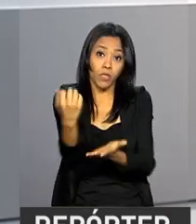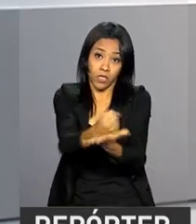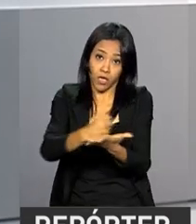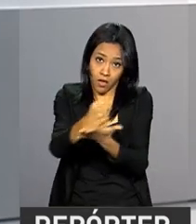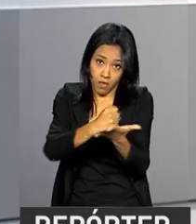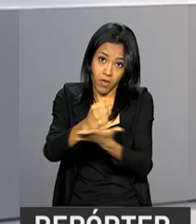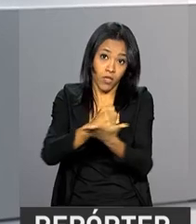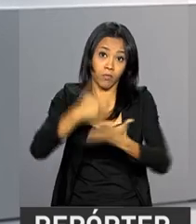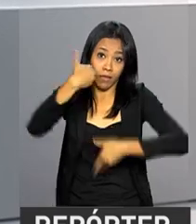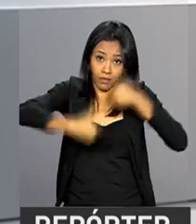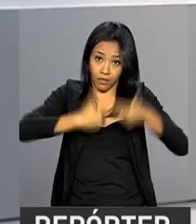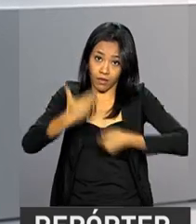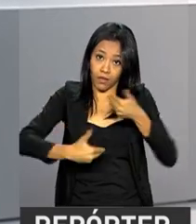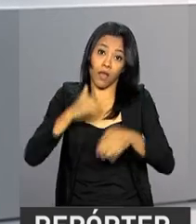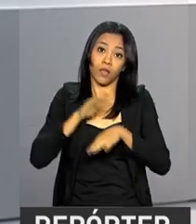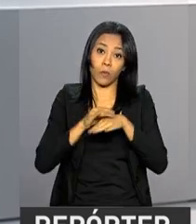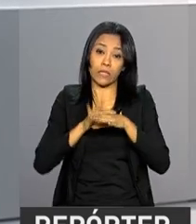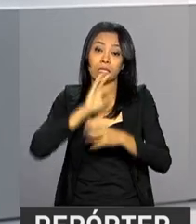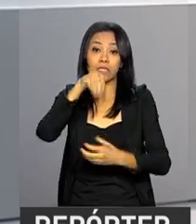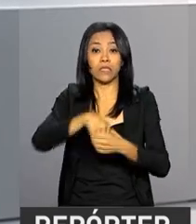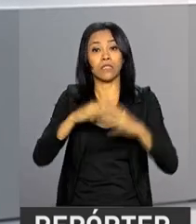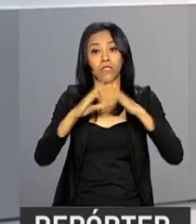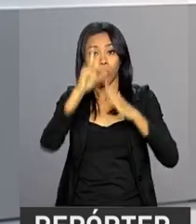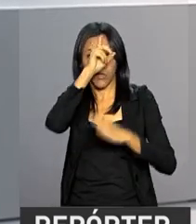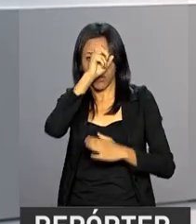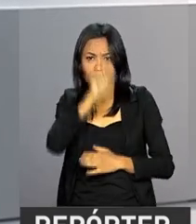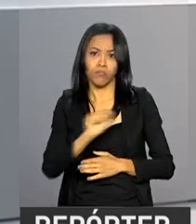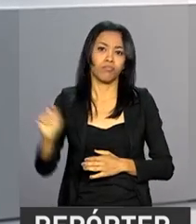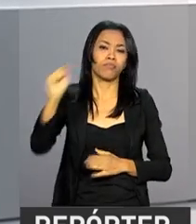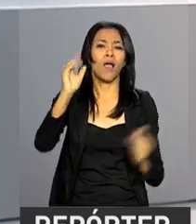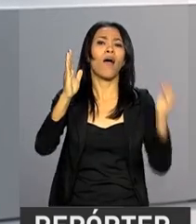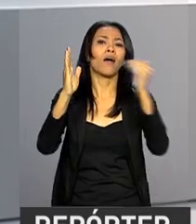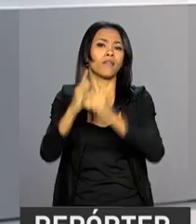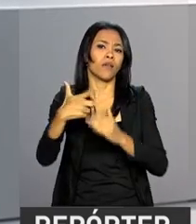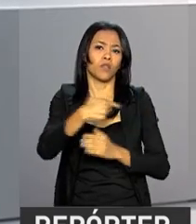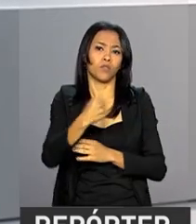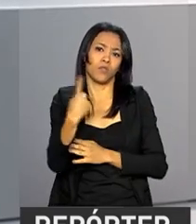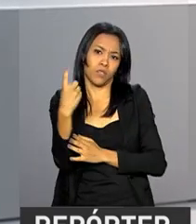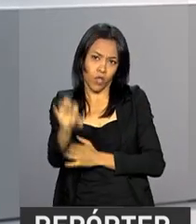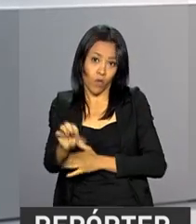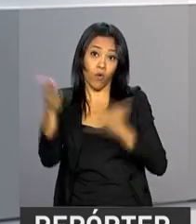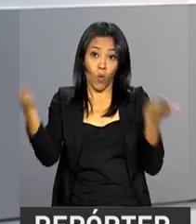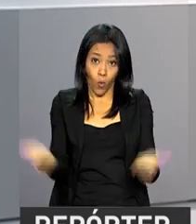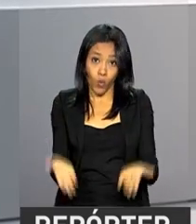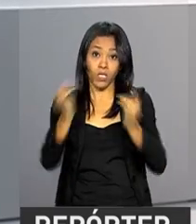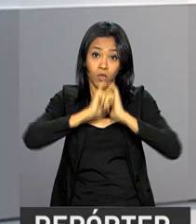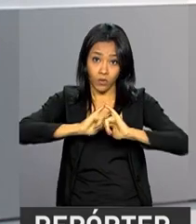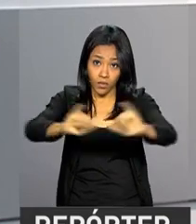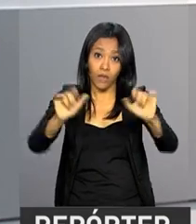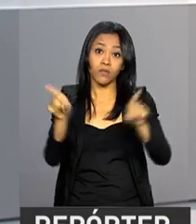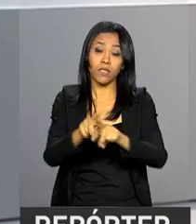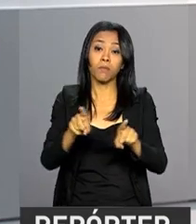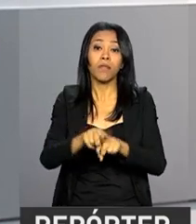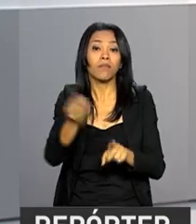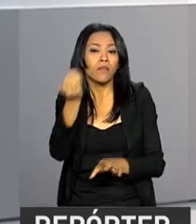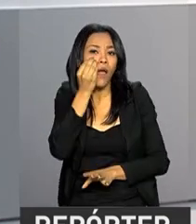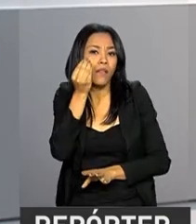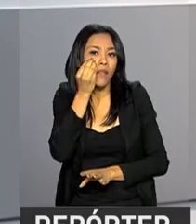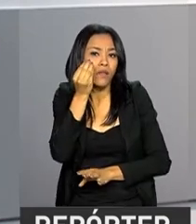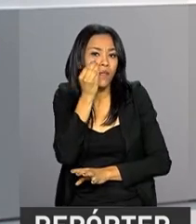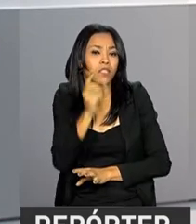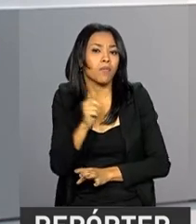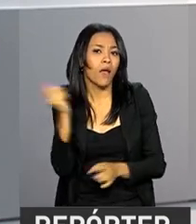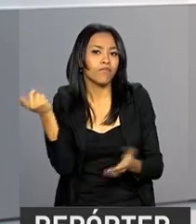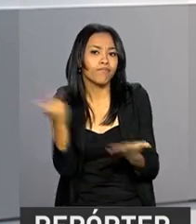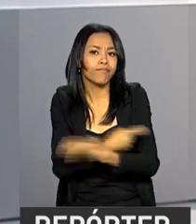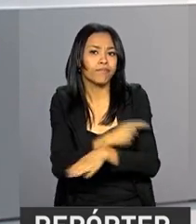para tratar a doença na rede pública até 2019 outra meta anunciada hoje é a ampliação dos testes para identificar a